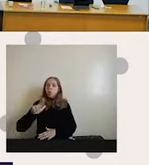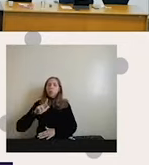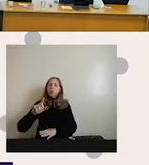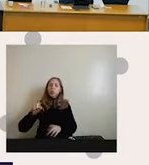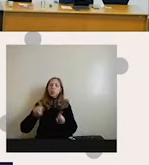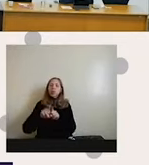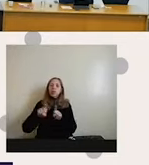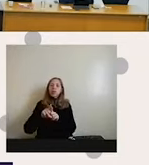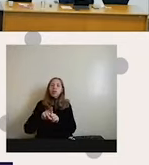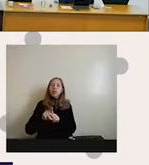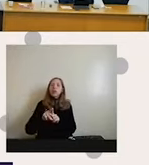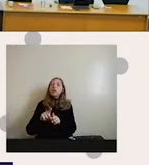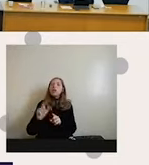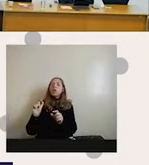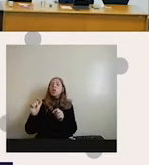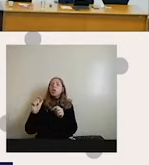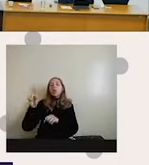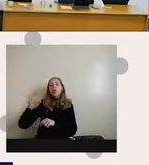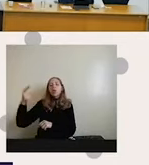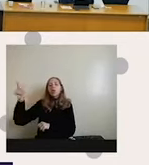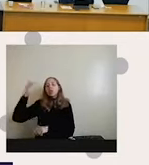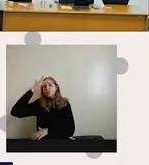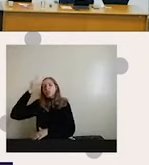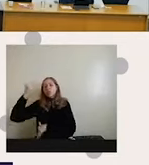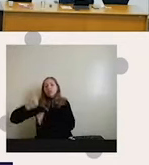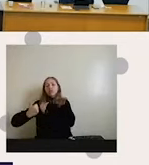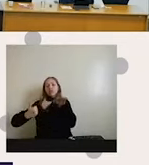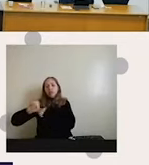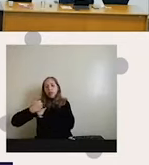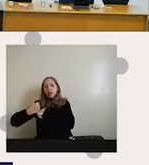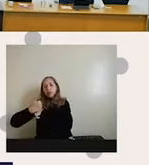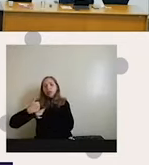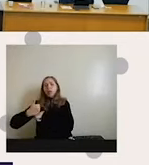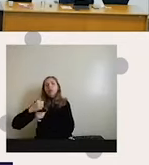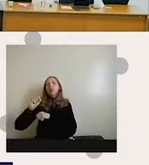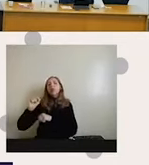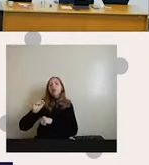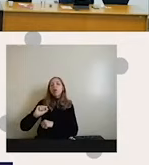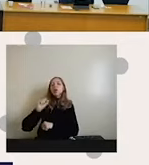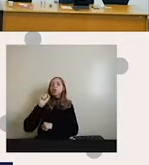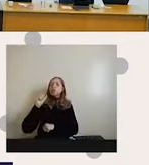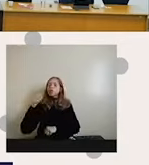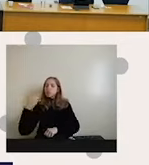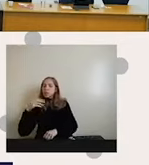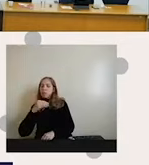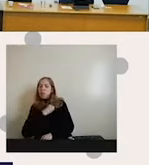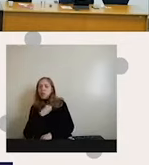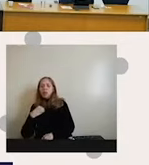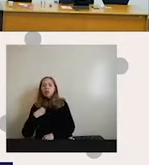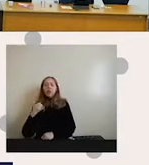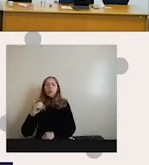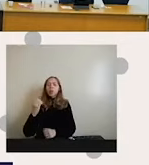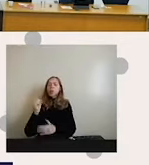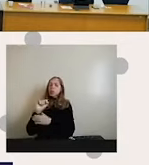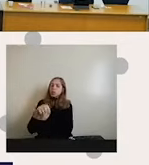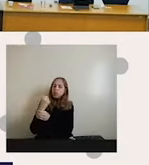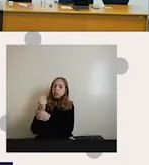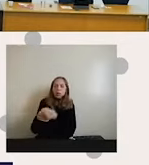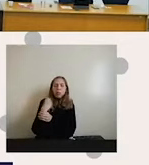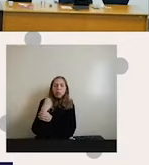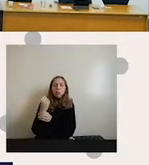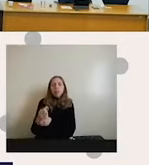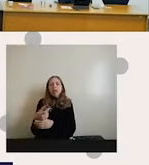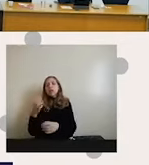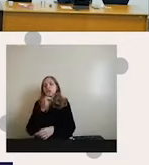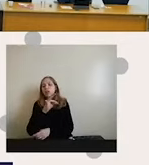outros profissionais que façam perícias, sejam médicos, fisioterapeutas, terapeutas ocupacionais, enfim, né? Deve